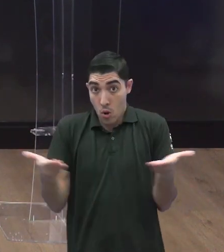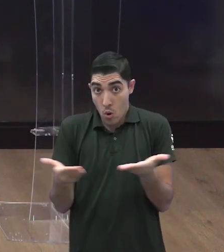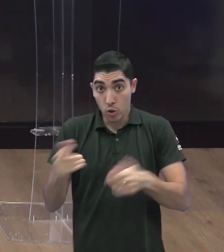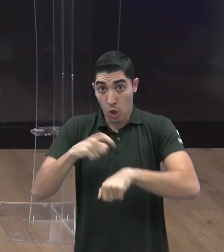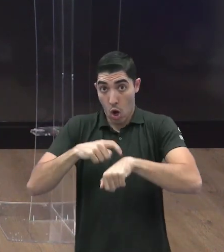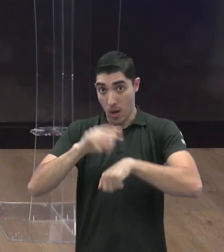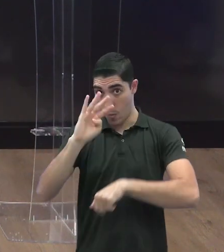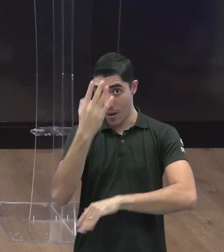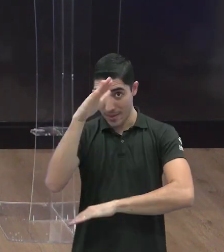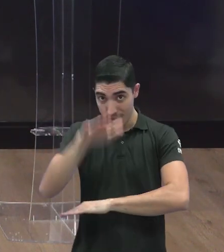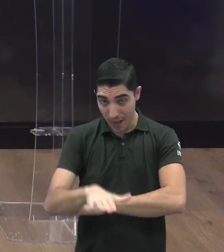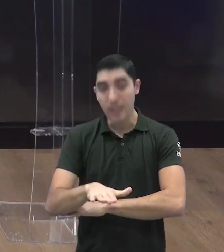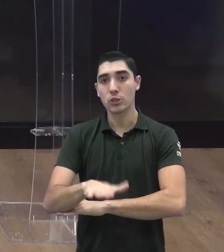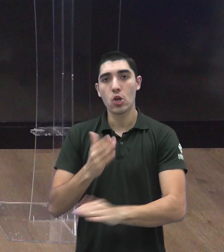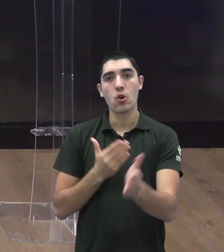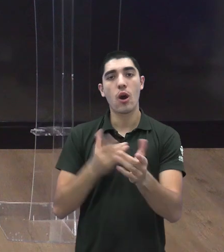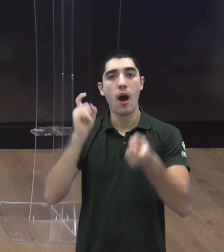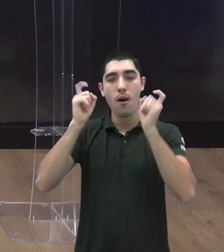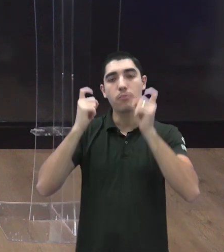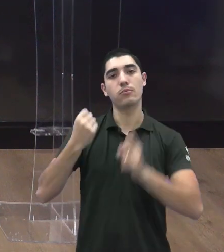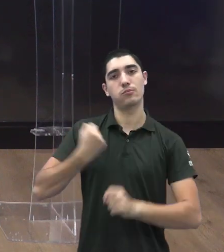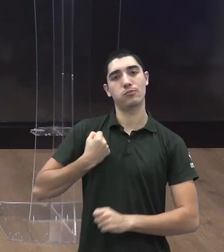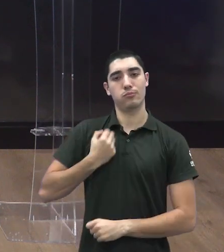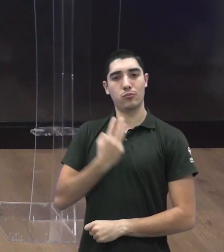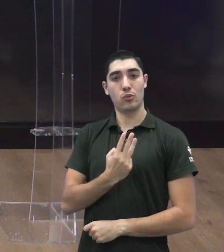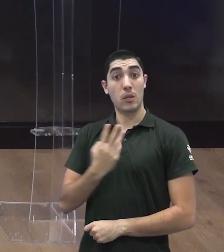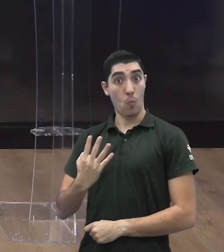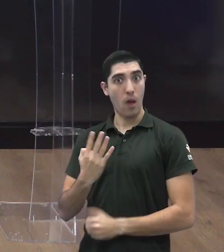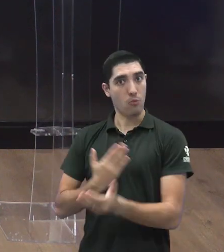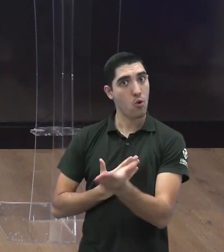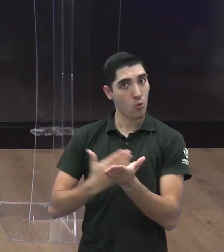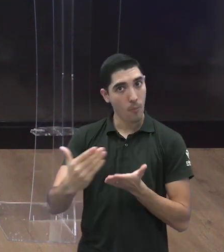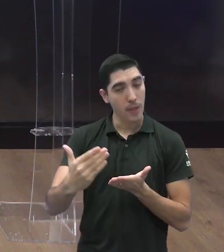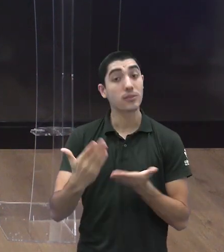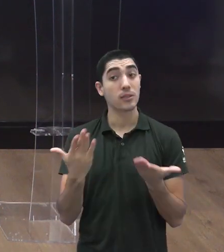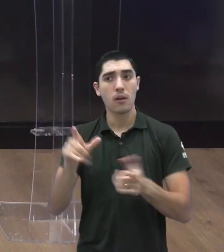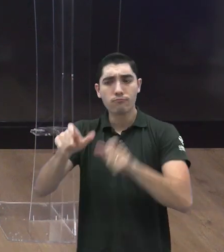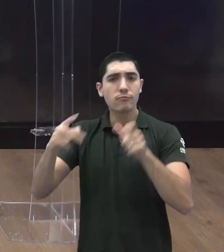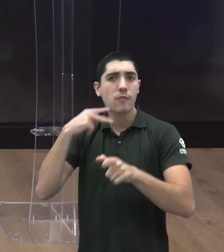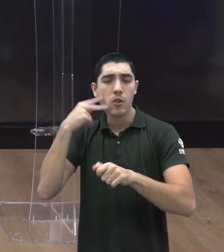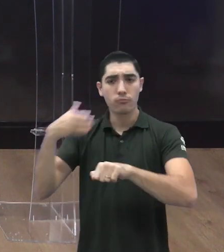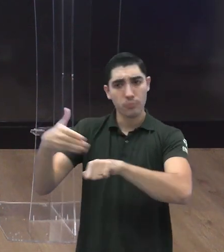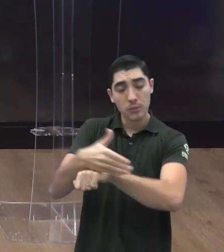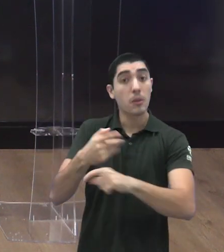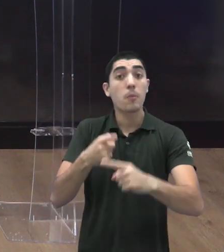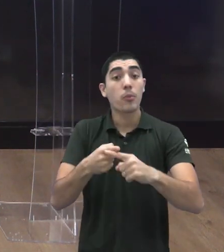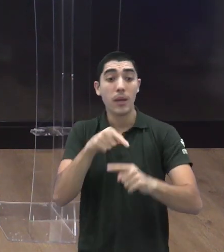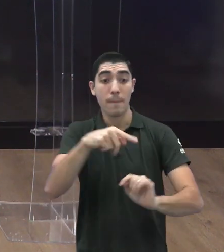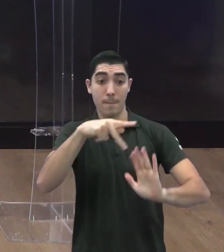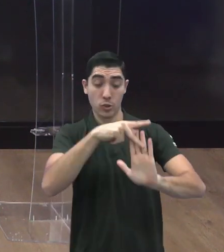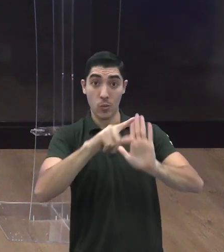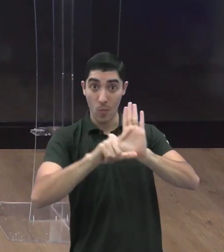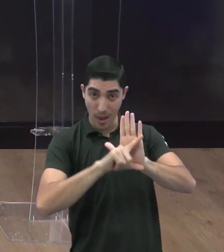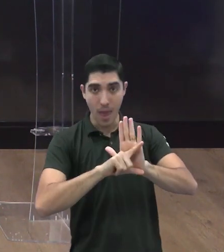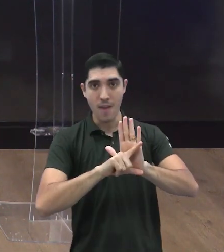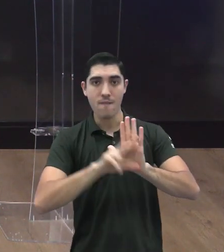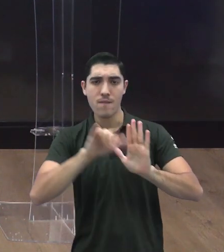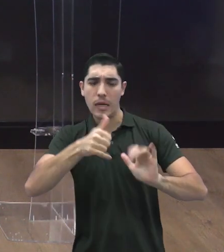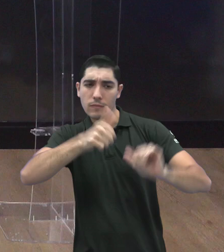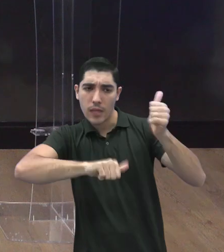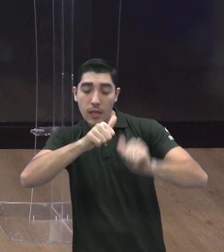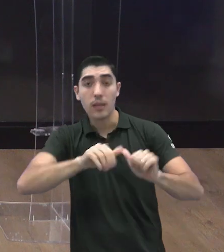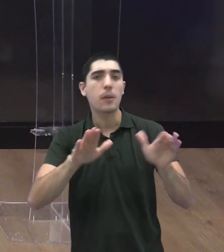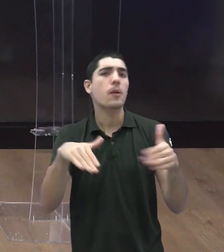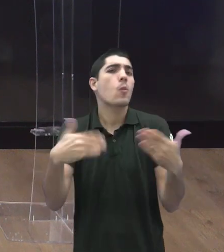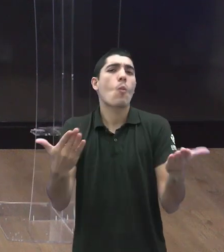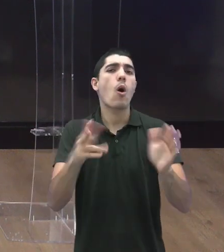tarde, acontece a 34ª sessão do ano. Os vereadores se reúnem para votar projetos de lei. E a gente te apresenta agora